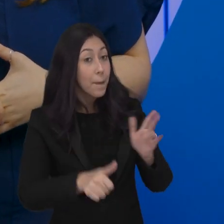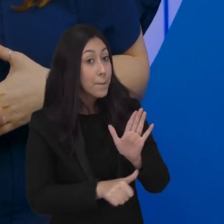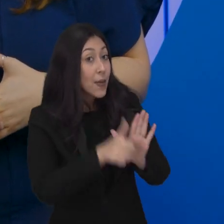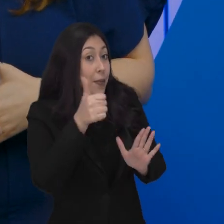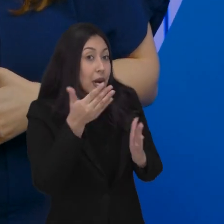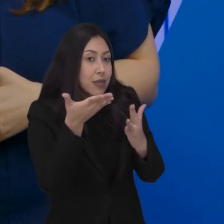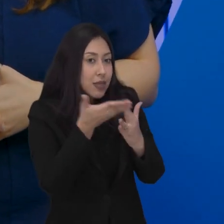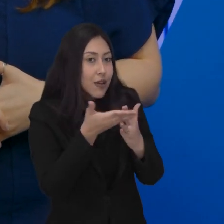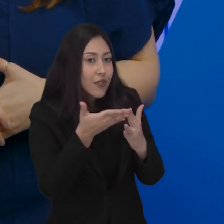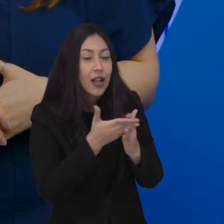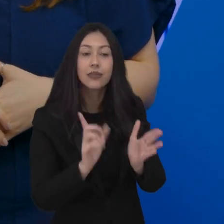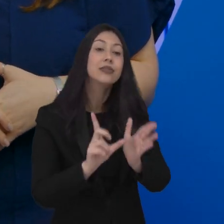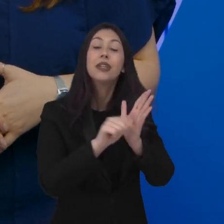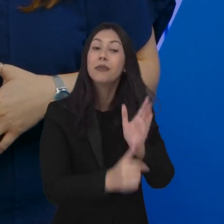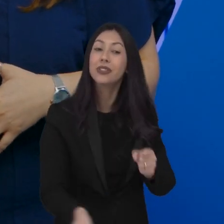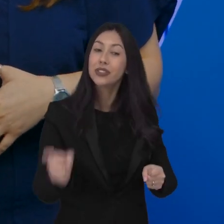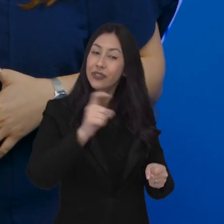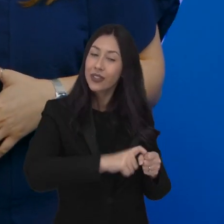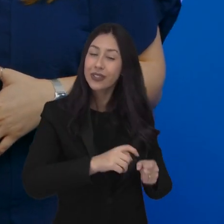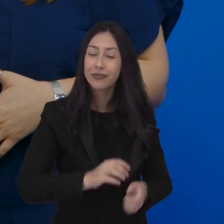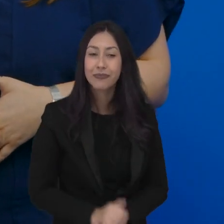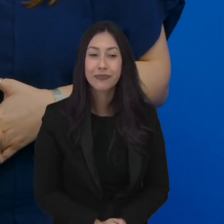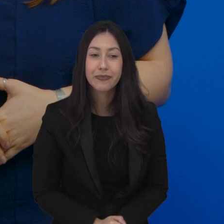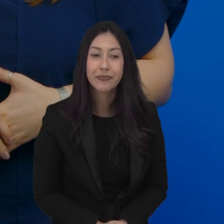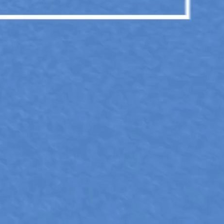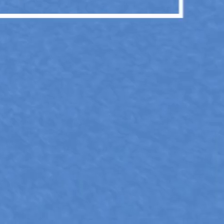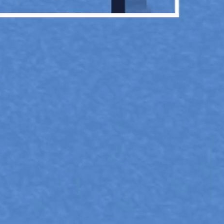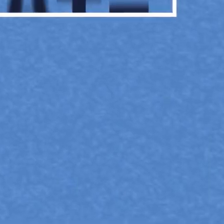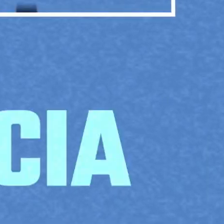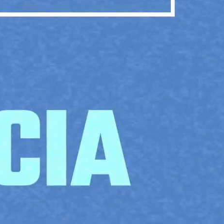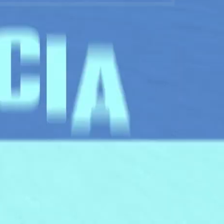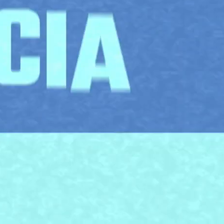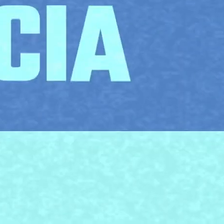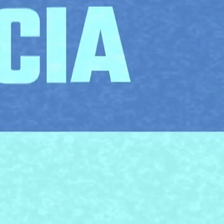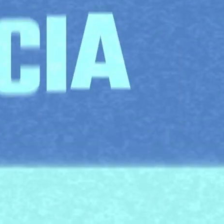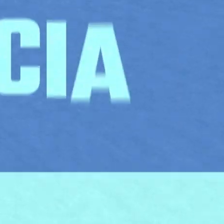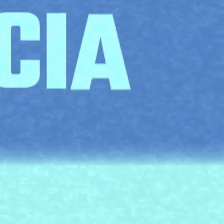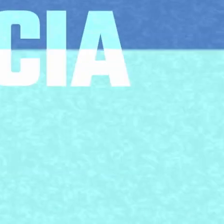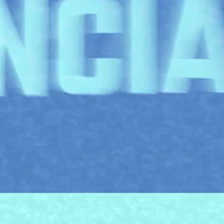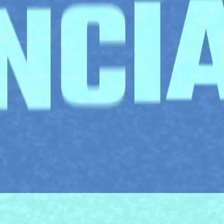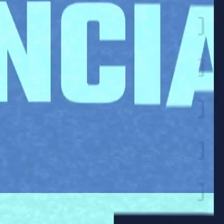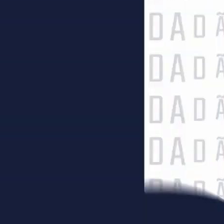Sobre política faz o primeiro intervalo de hoje, daqui a pouco a gente volta.